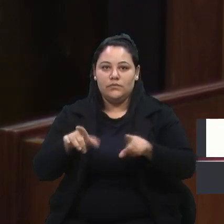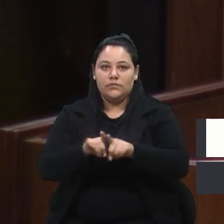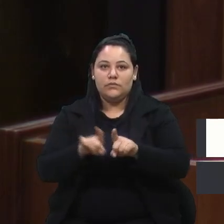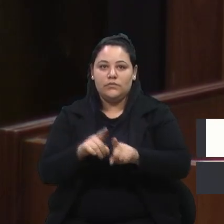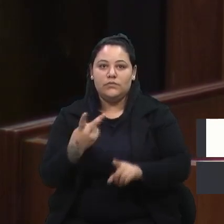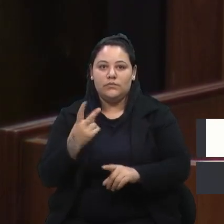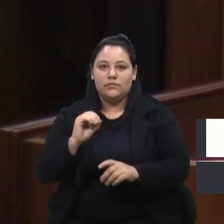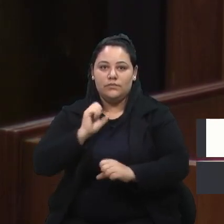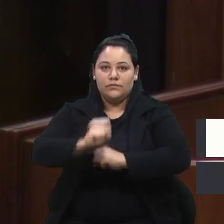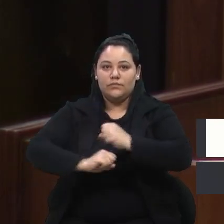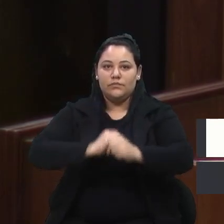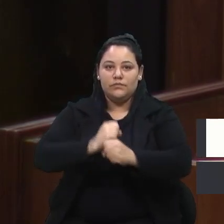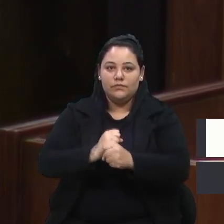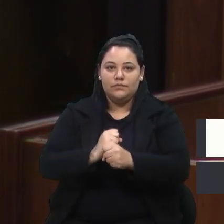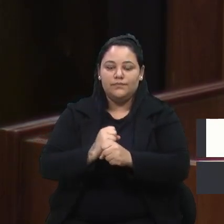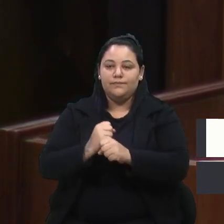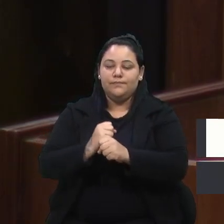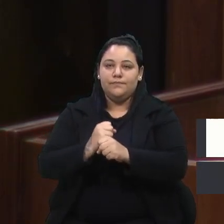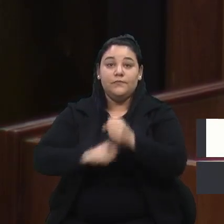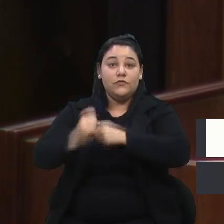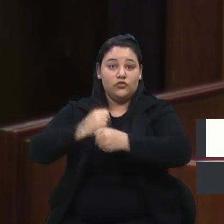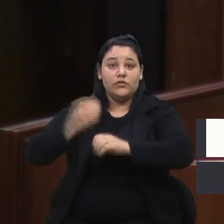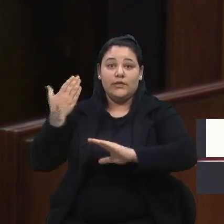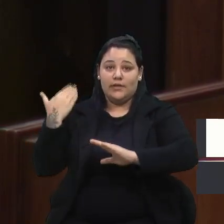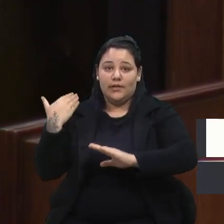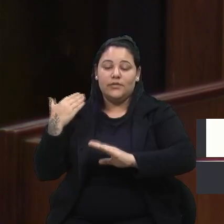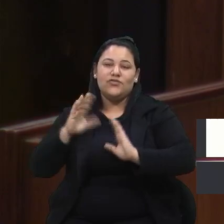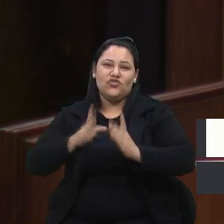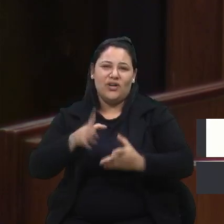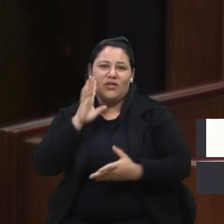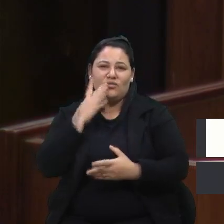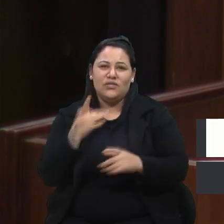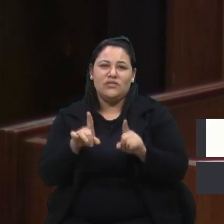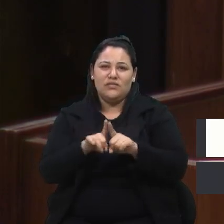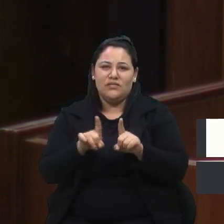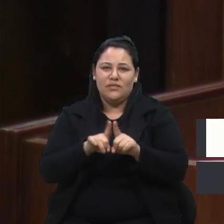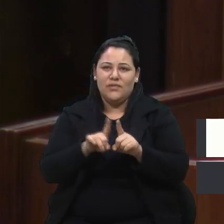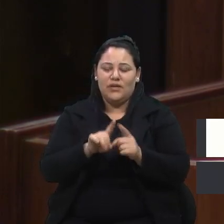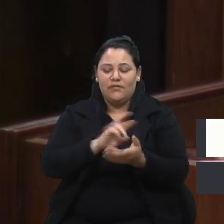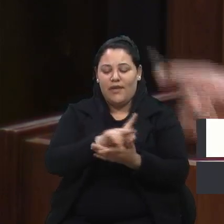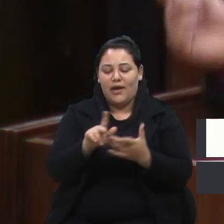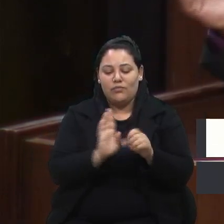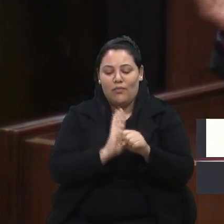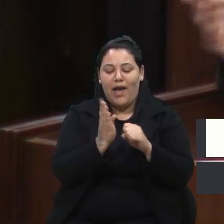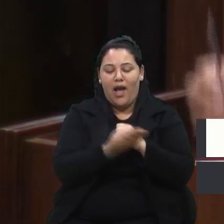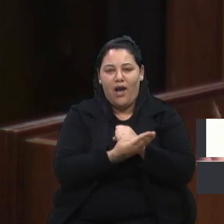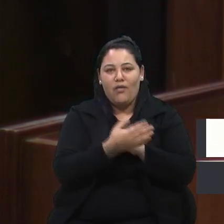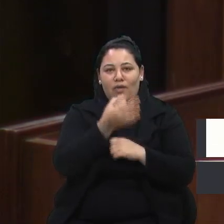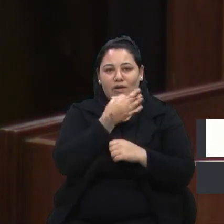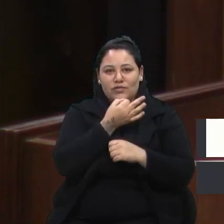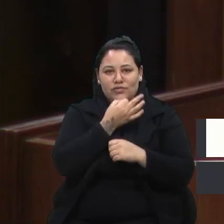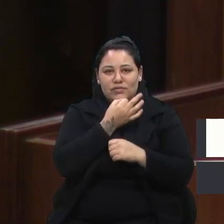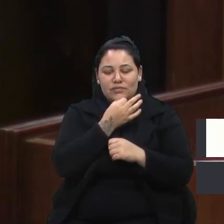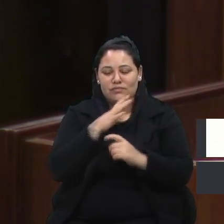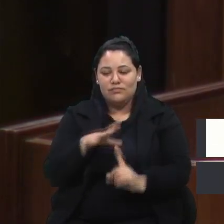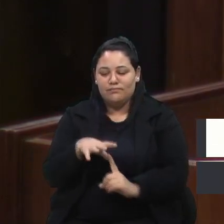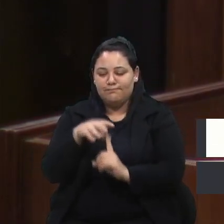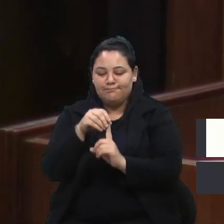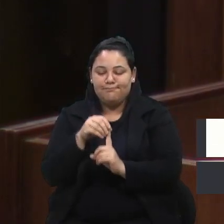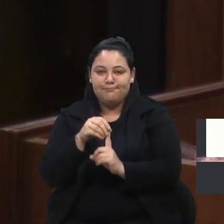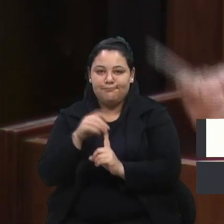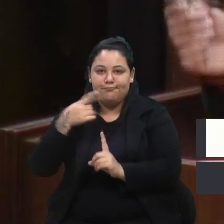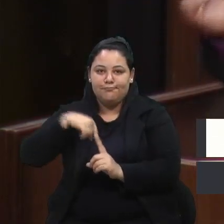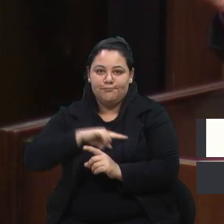atrás, onde tivemos diversos alagamentos em diversos bairros de Caxias do Sul, principalmente esses bairros da nossa cidade,